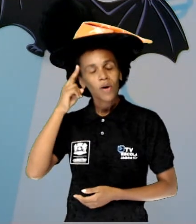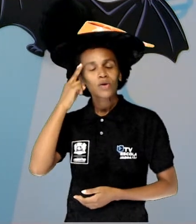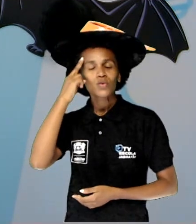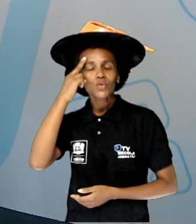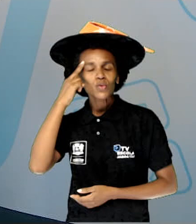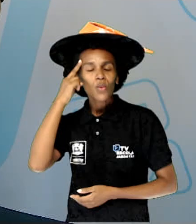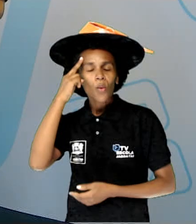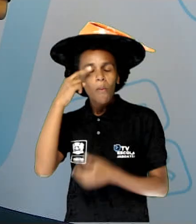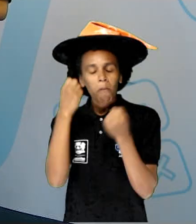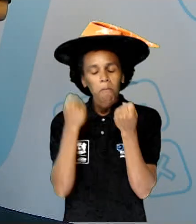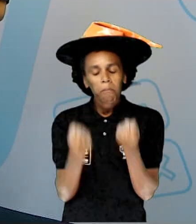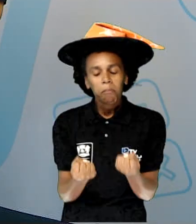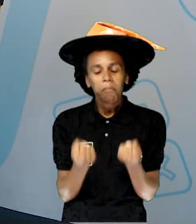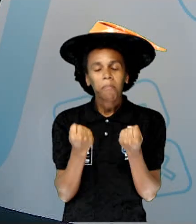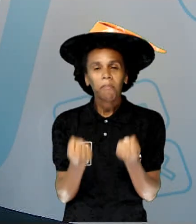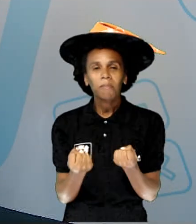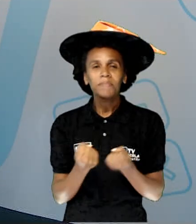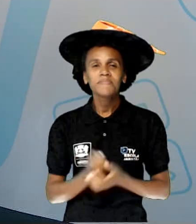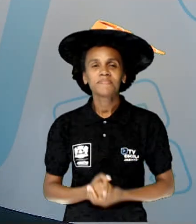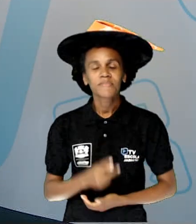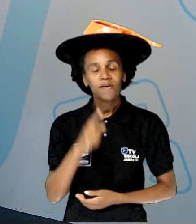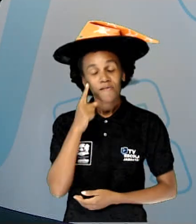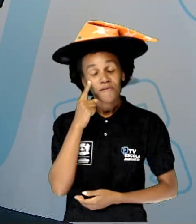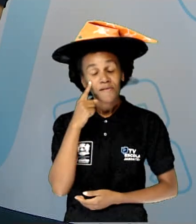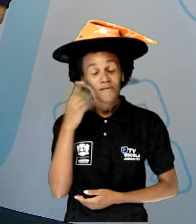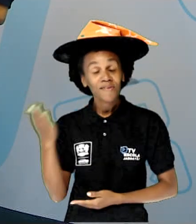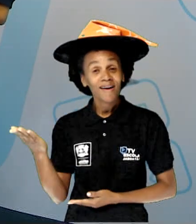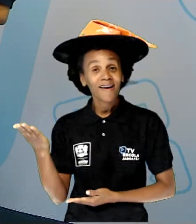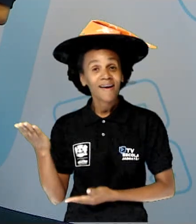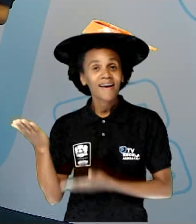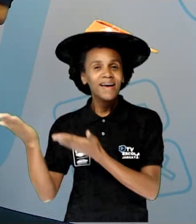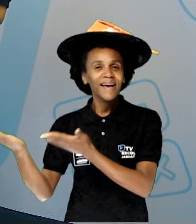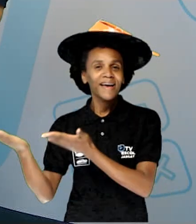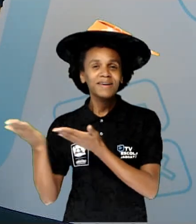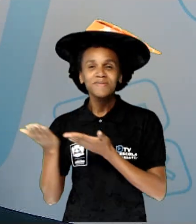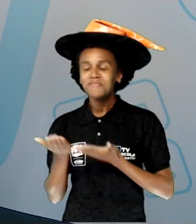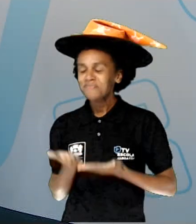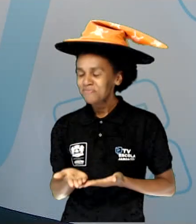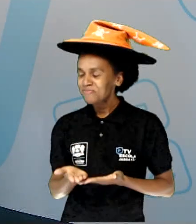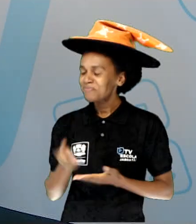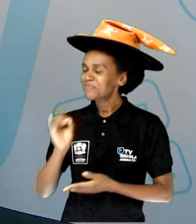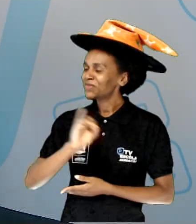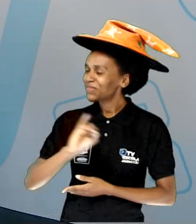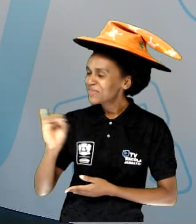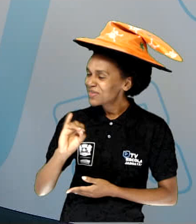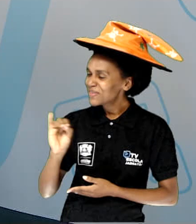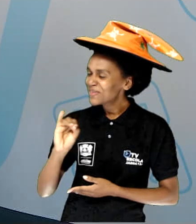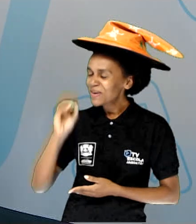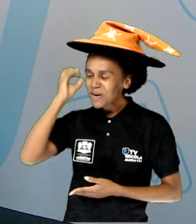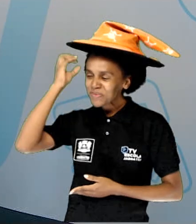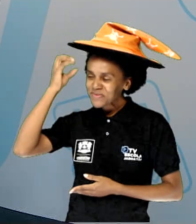nosso convidado Olha só para ele Olá pitombinha seja